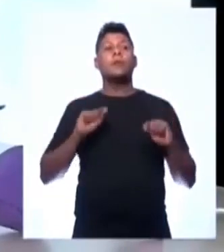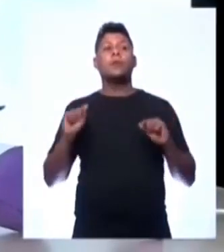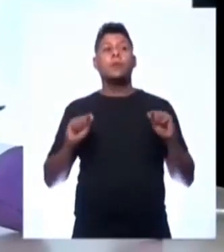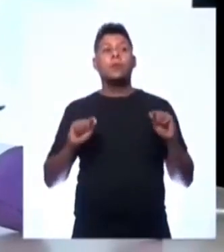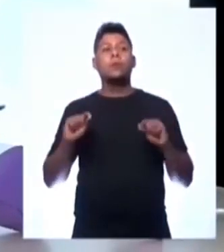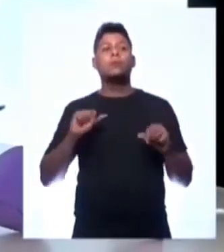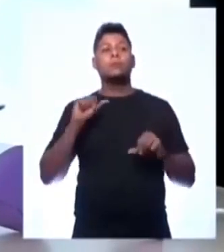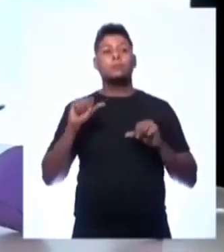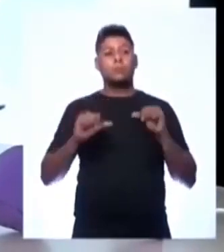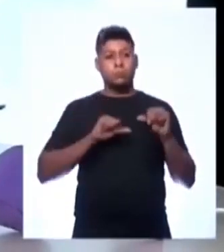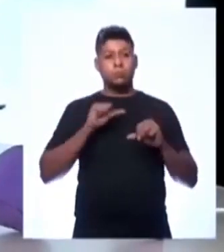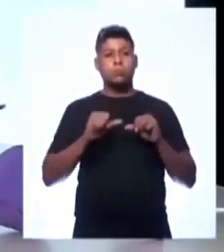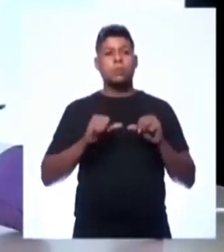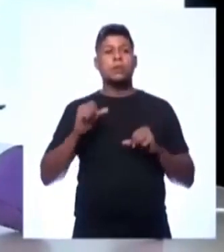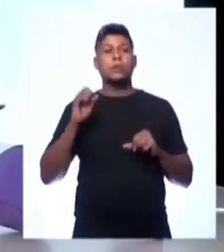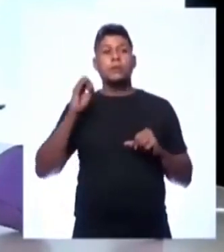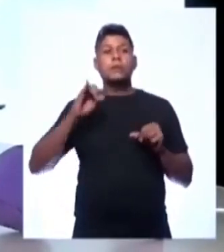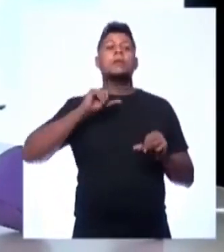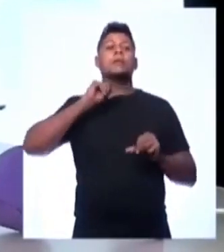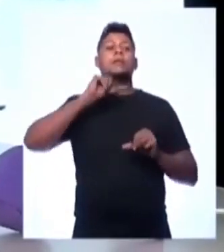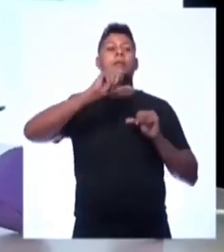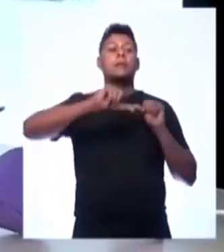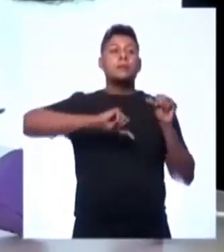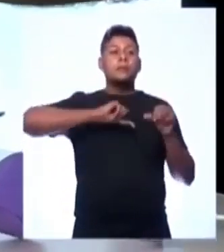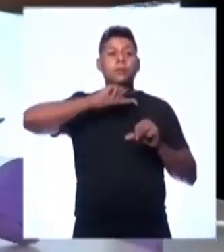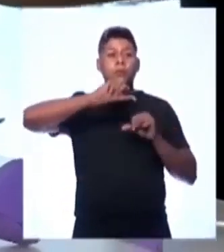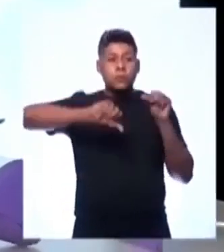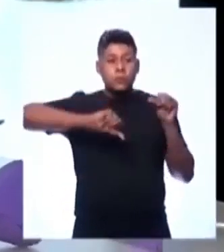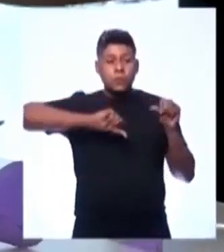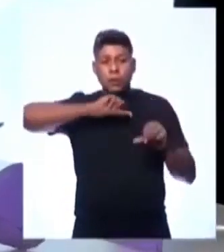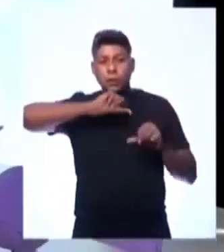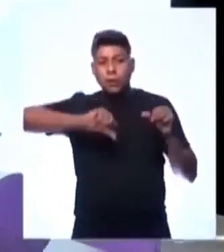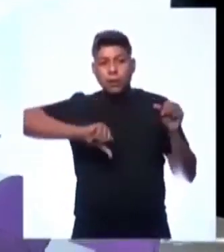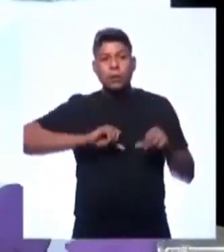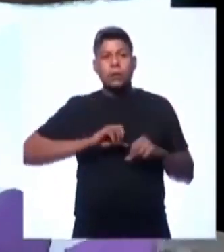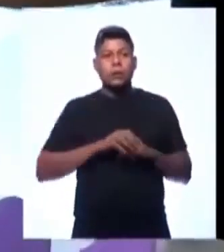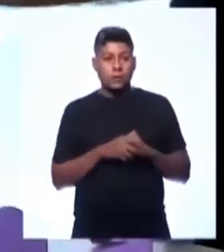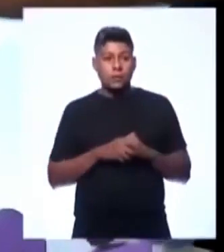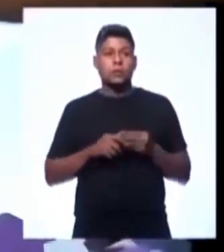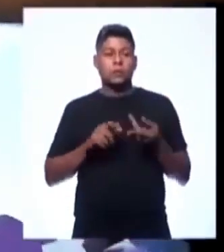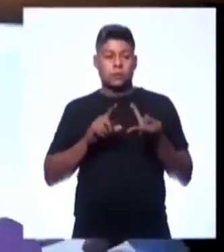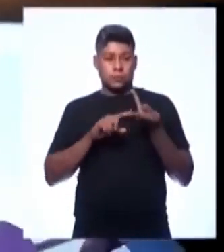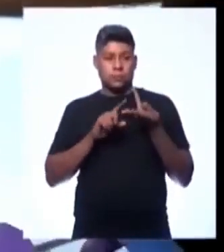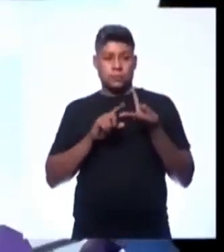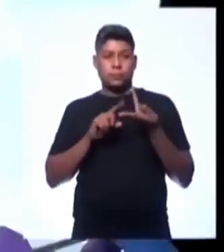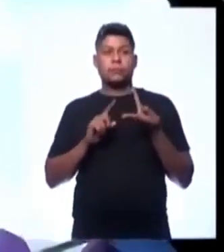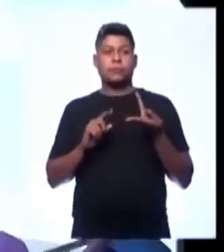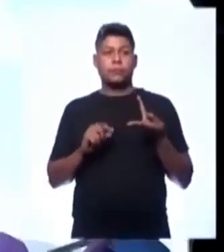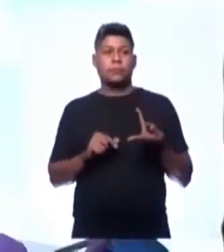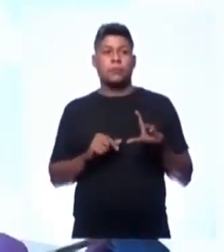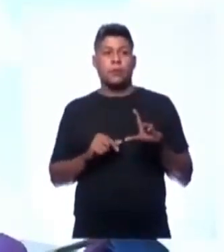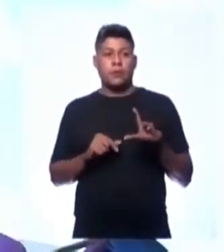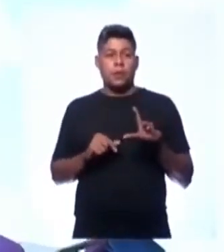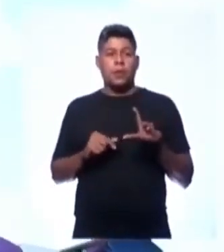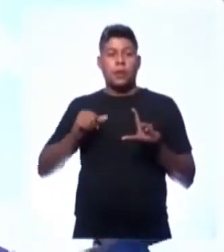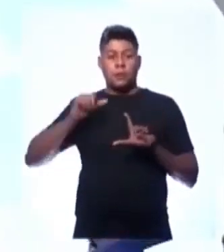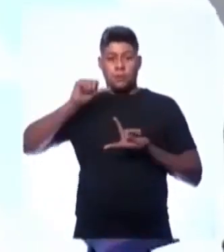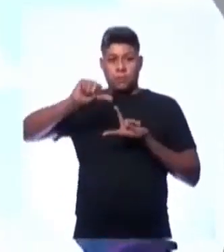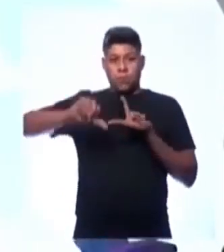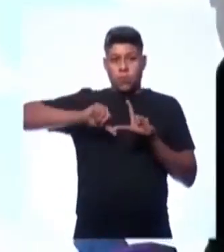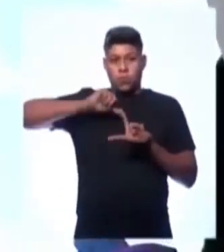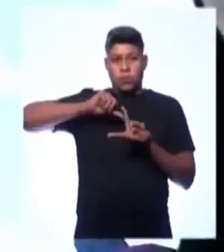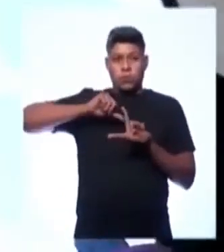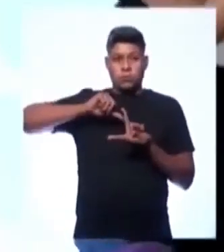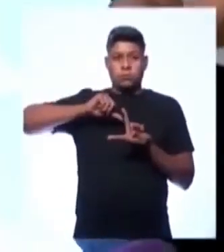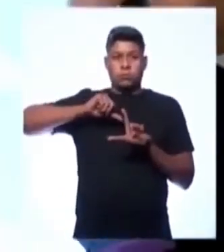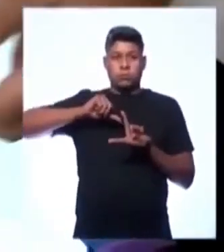Vamos inverter a corrente para ver que se eu inverter a corrente, invertendo a corrente, aqui está representando a corrente, né? Você vai inverter, então a força. Vamos